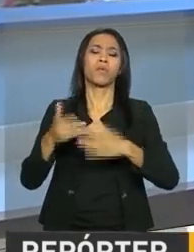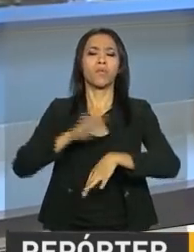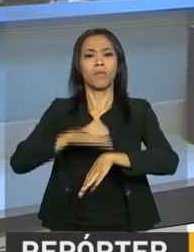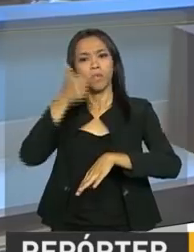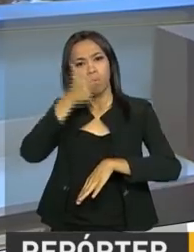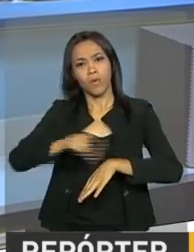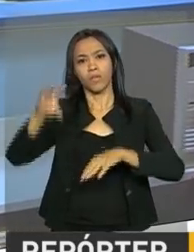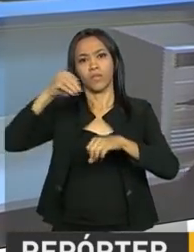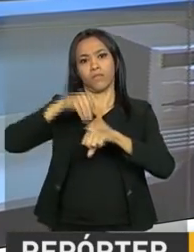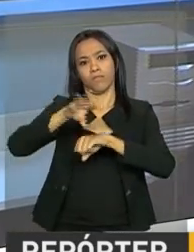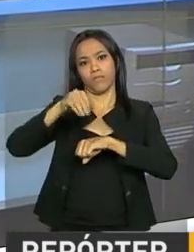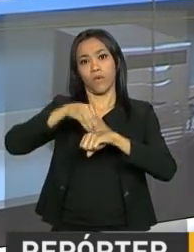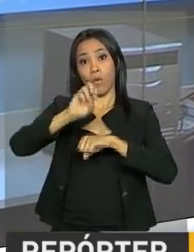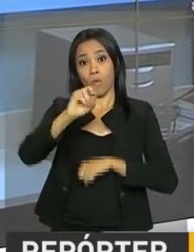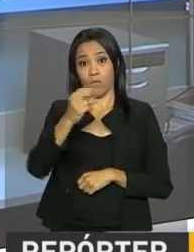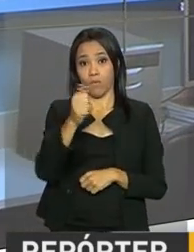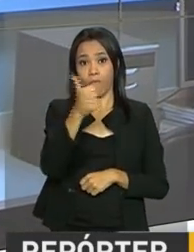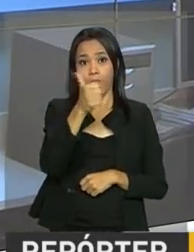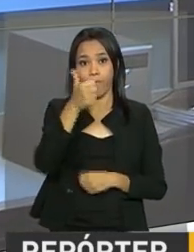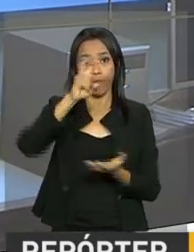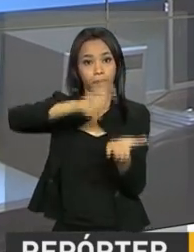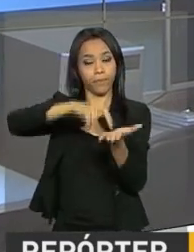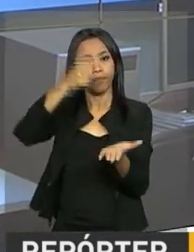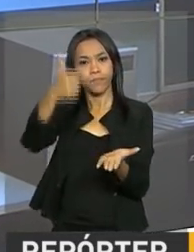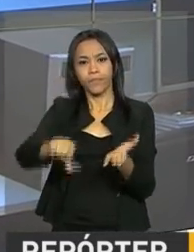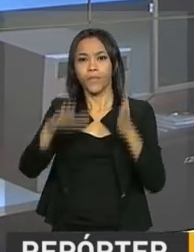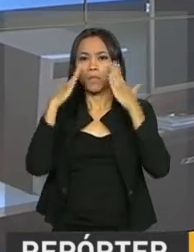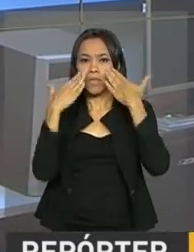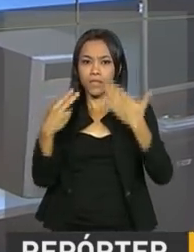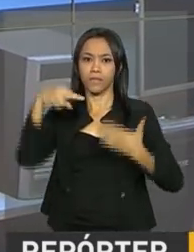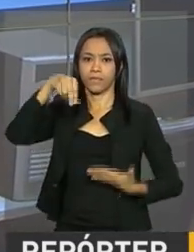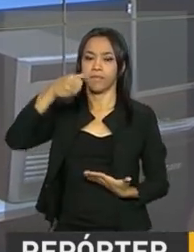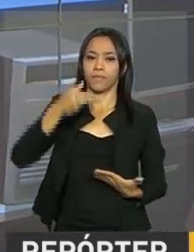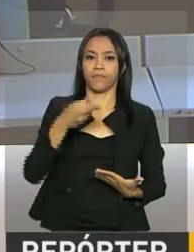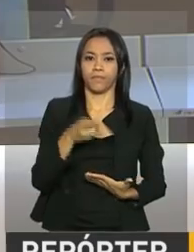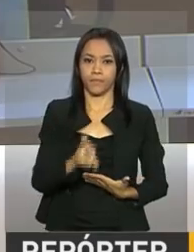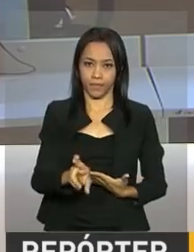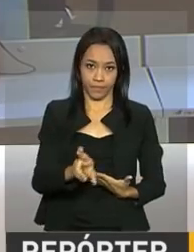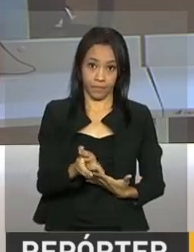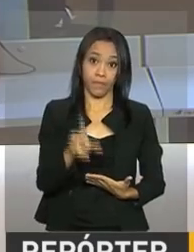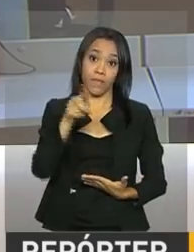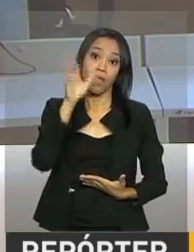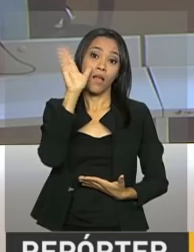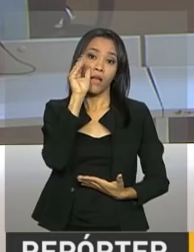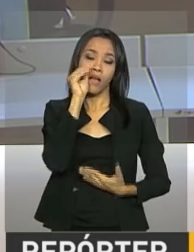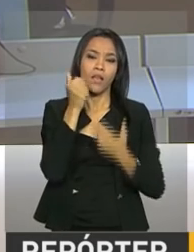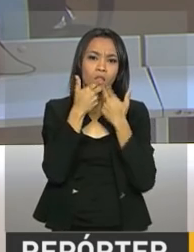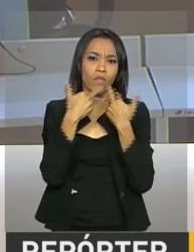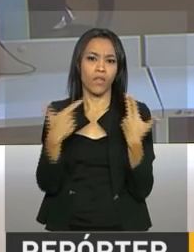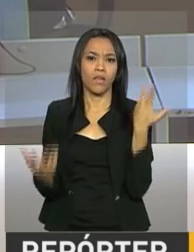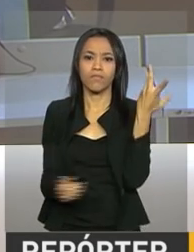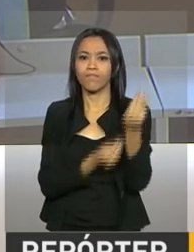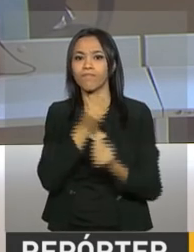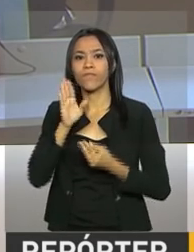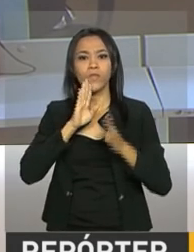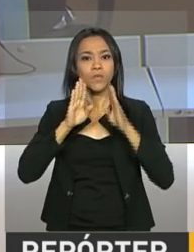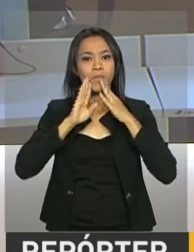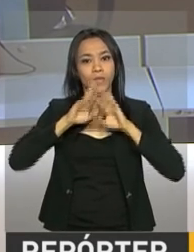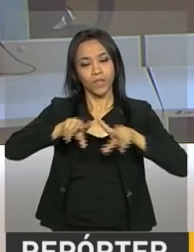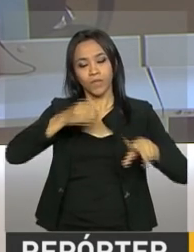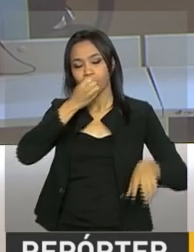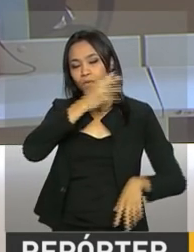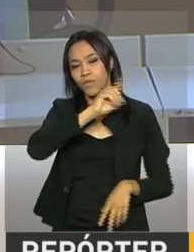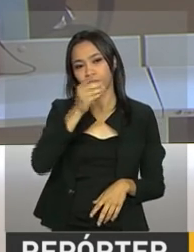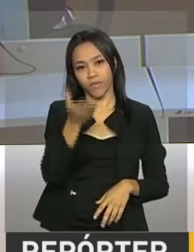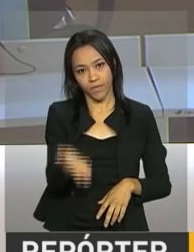outras informações ou às 11 da manhã, na próxima edição do Repórter NBR. Acompanhe também as novidades em nossas redes sociais. Um bom